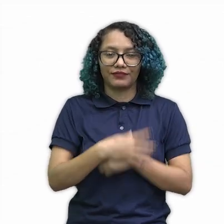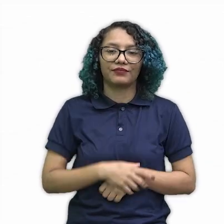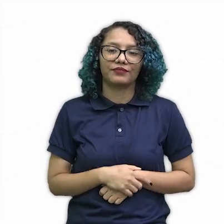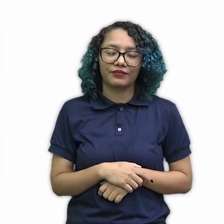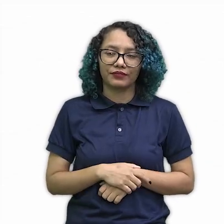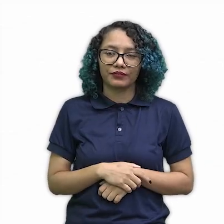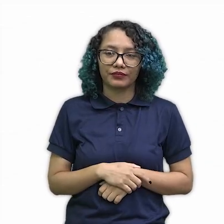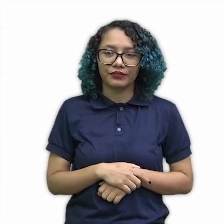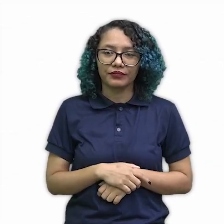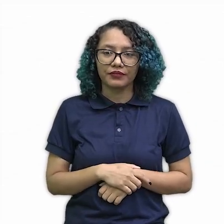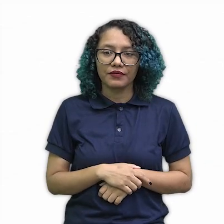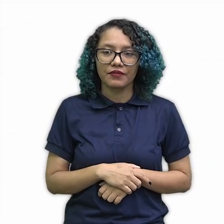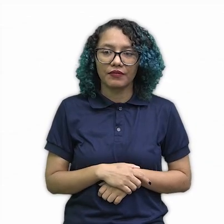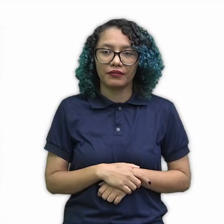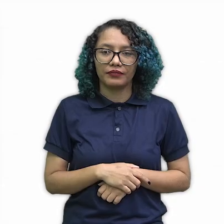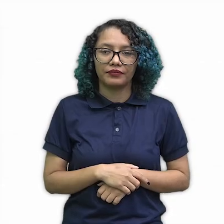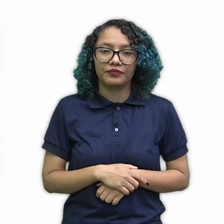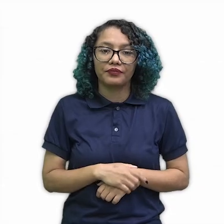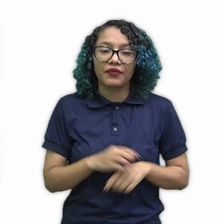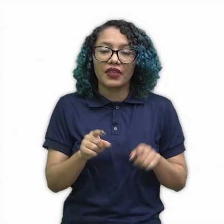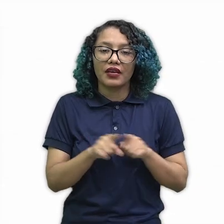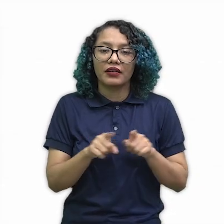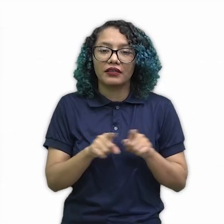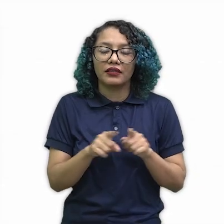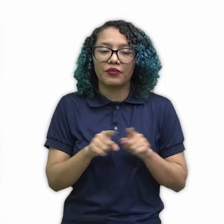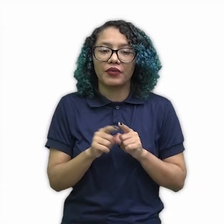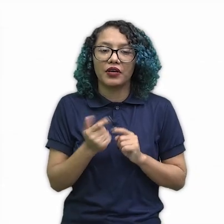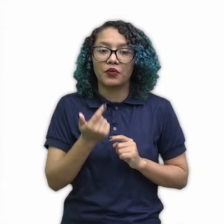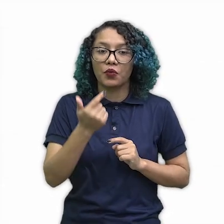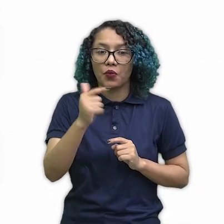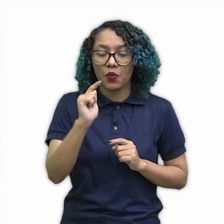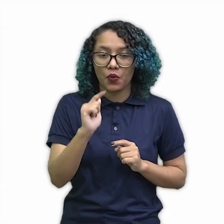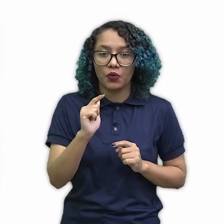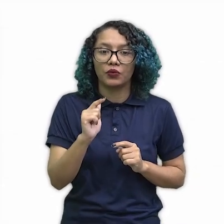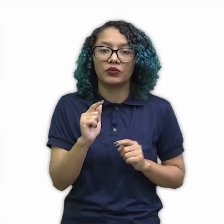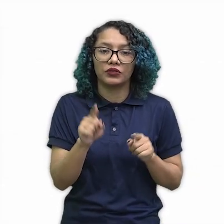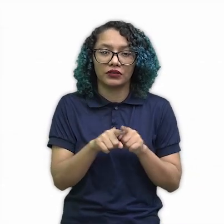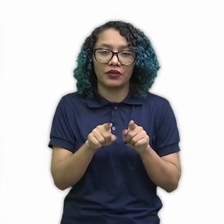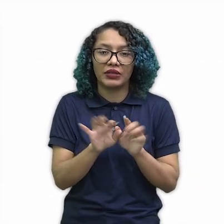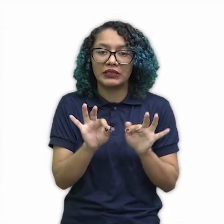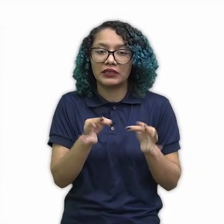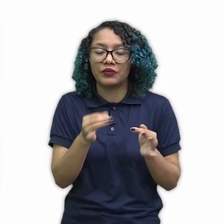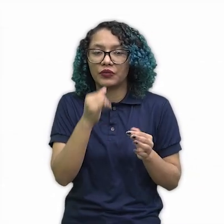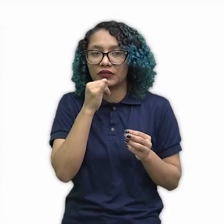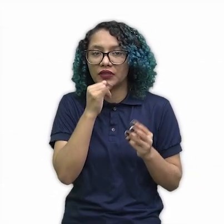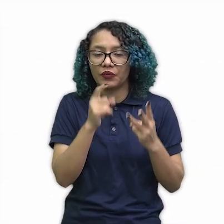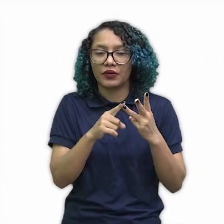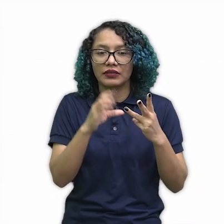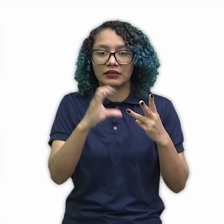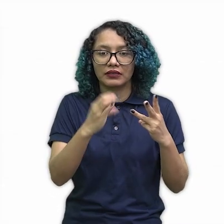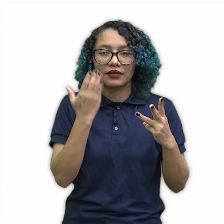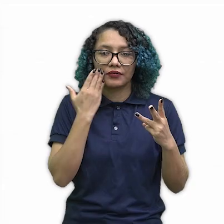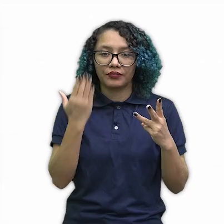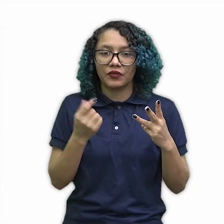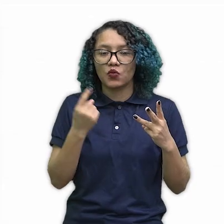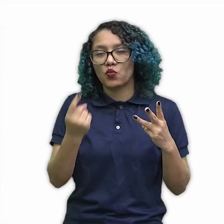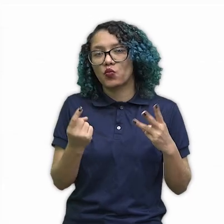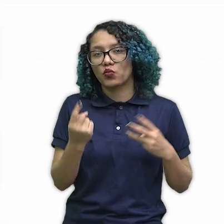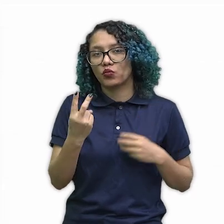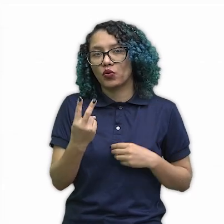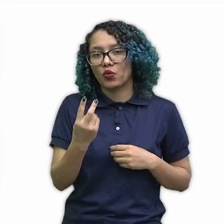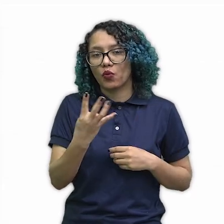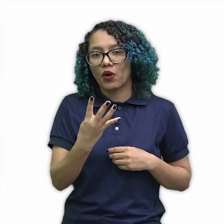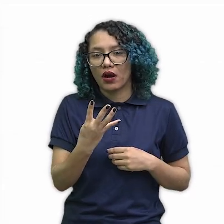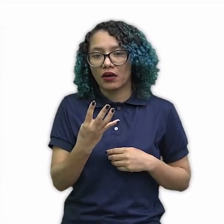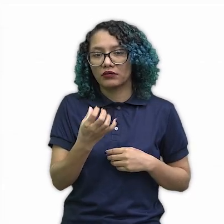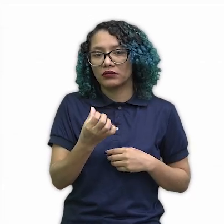324. E nós temos alguns elementos aí bem simples também, como é o exemplo aí da letra C, né? 1, 2, 4, 8, 16,